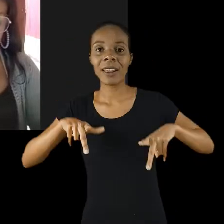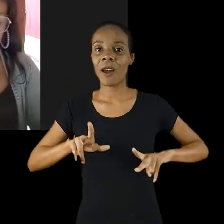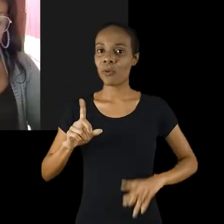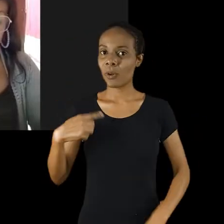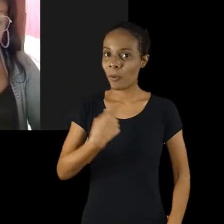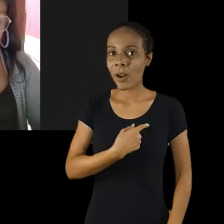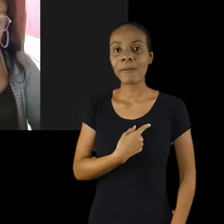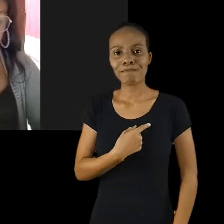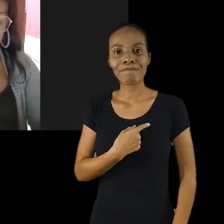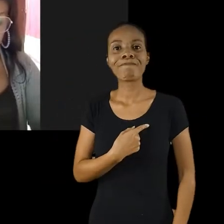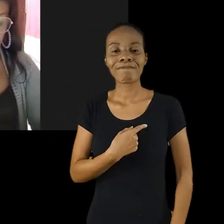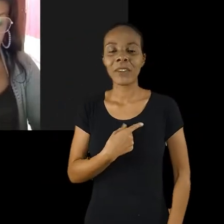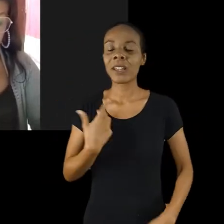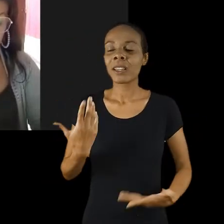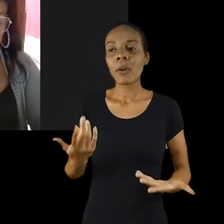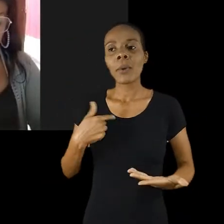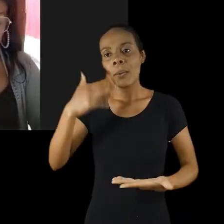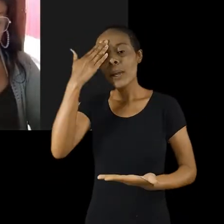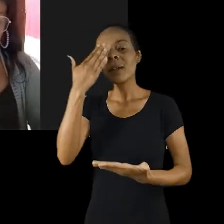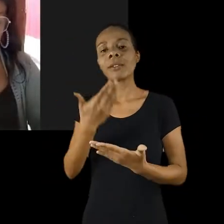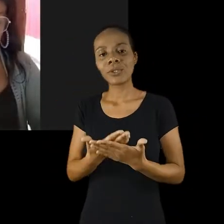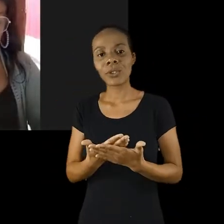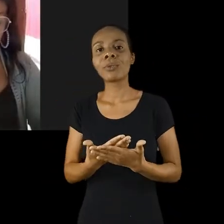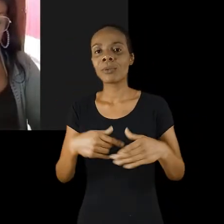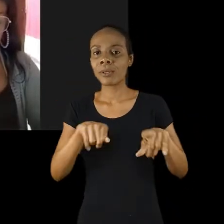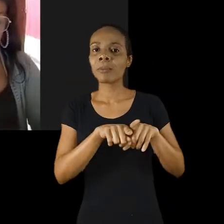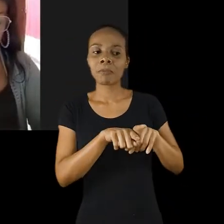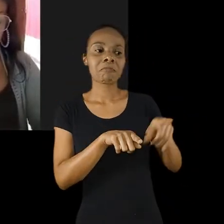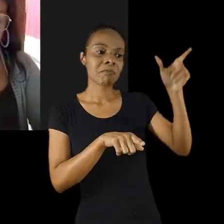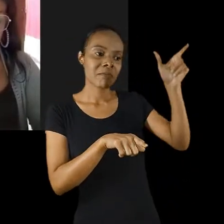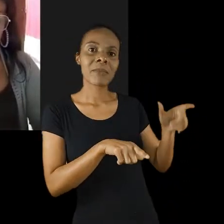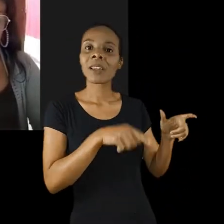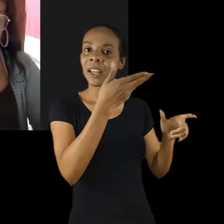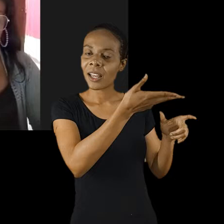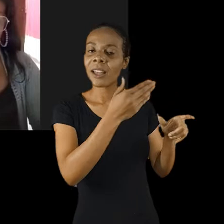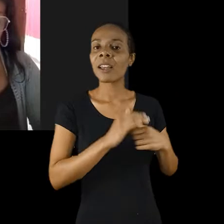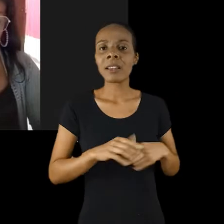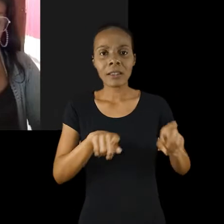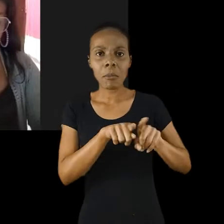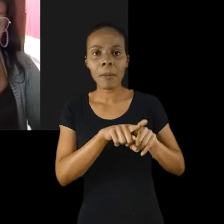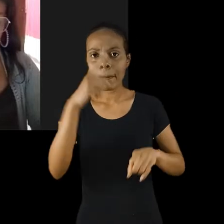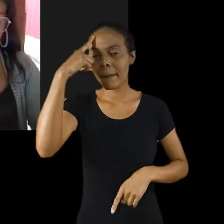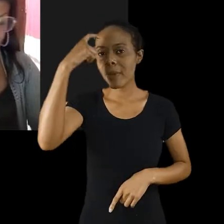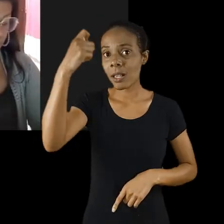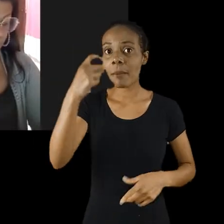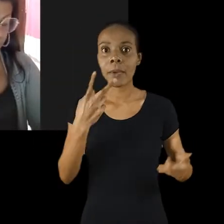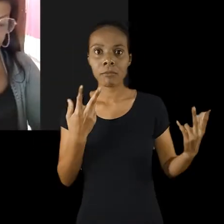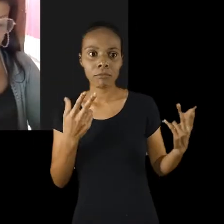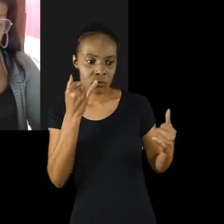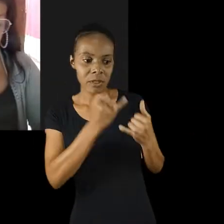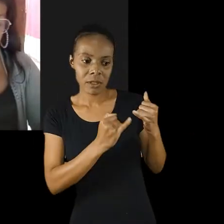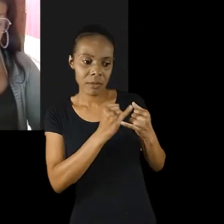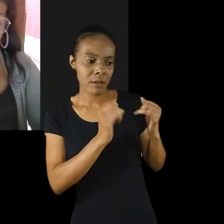eu acredito que Bicharte também desfruta desse pensamento, assim, porque quando ouço também minha irmã falando, minha